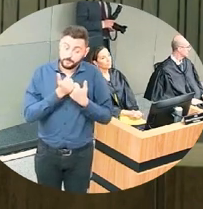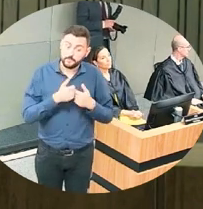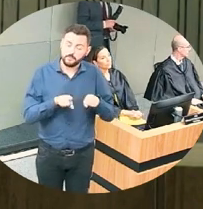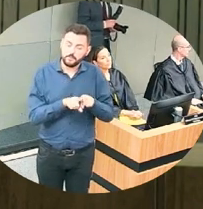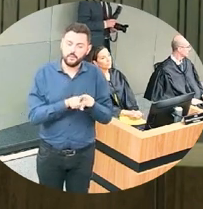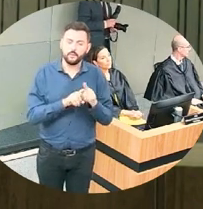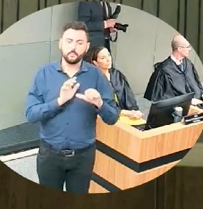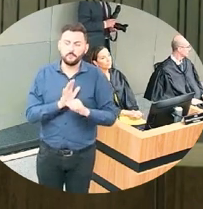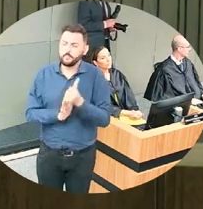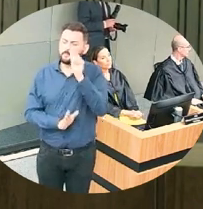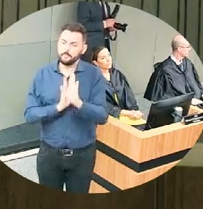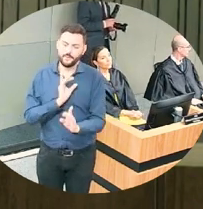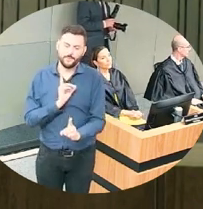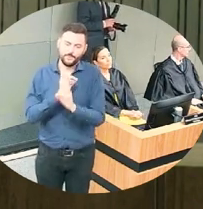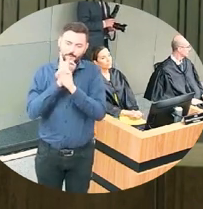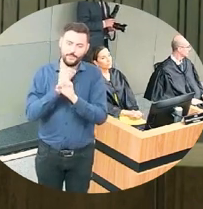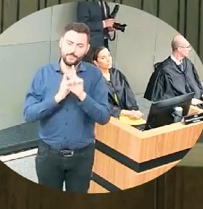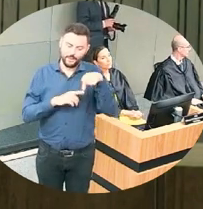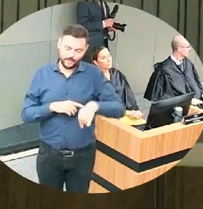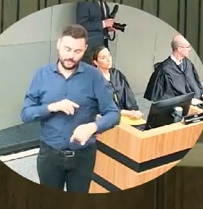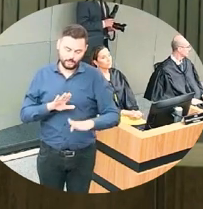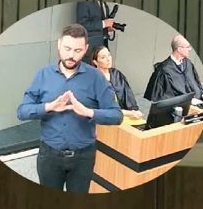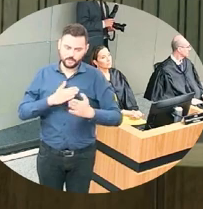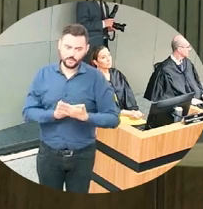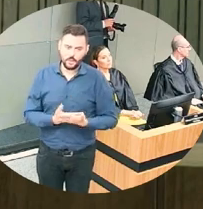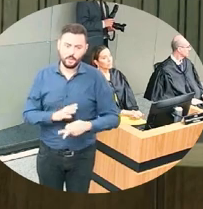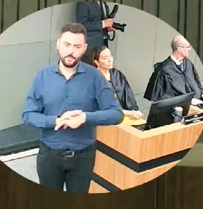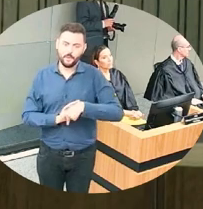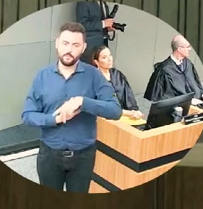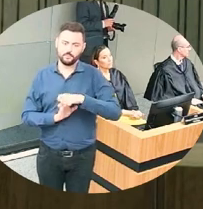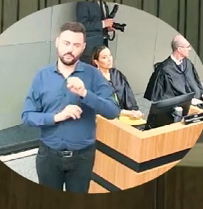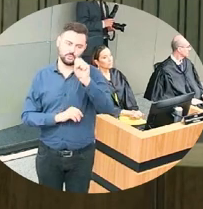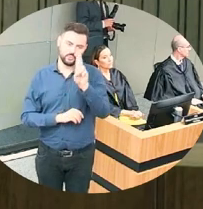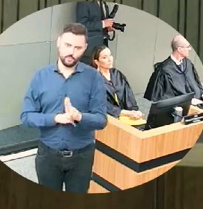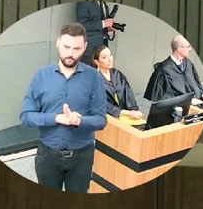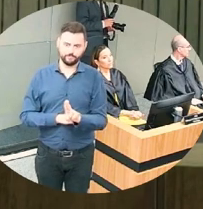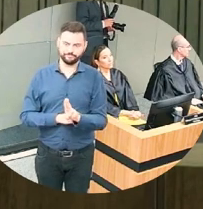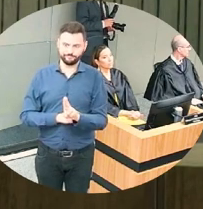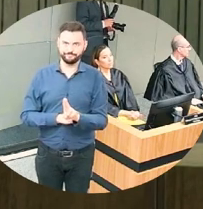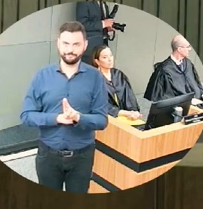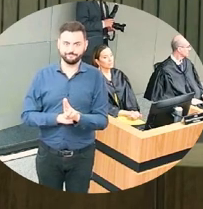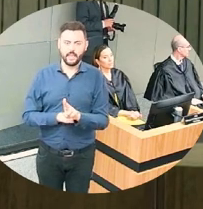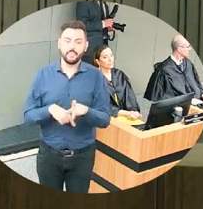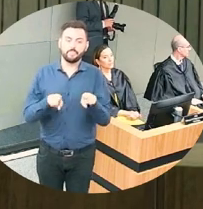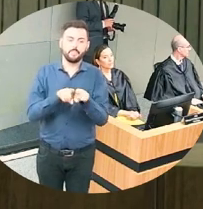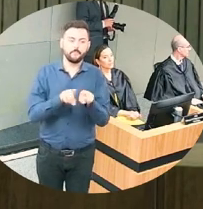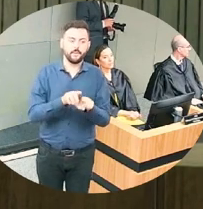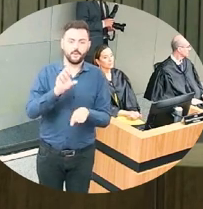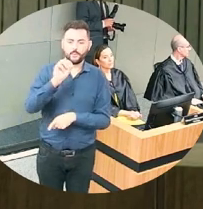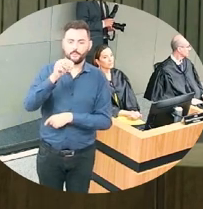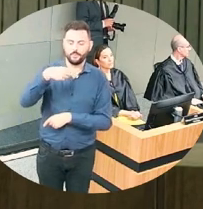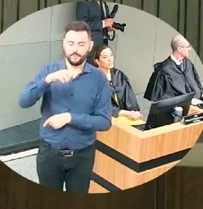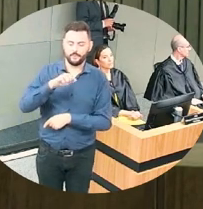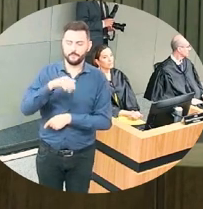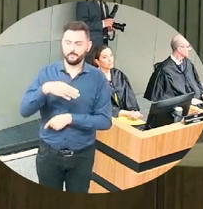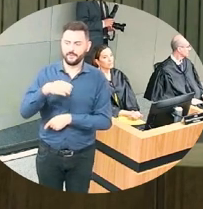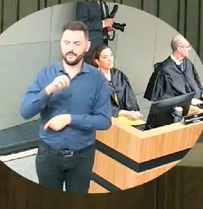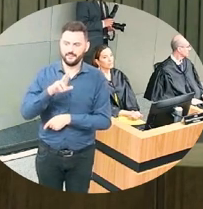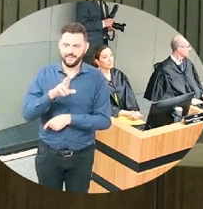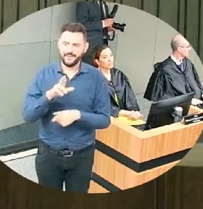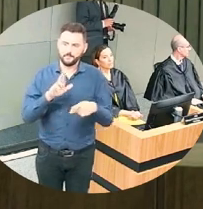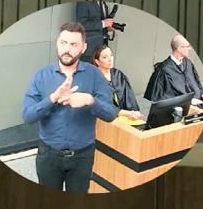o primeiro encontro das escolas do Sul em parceria AL além de sediar o próprio kemat em junho de